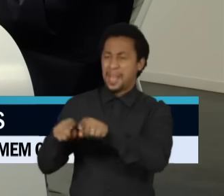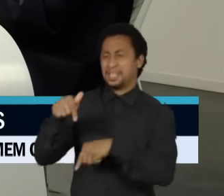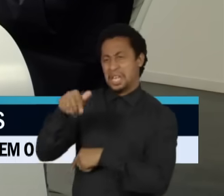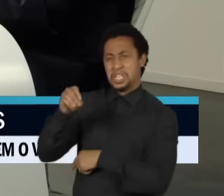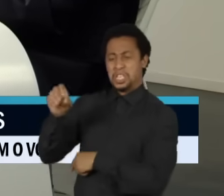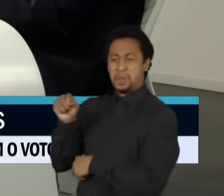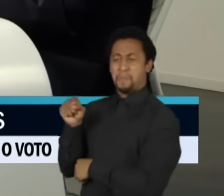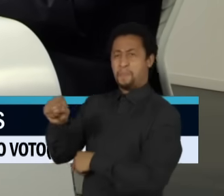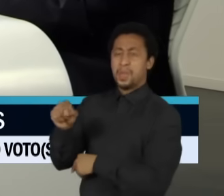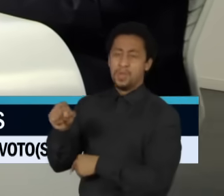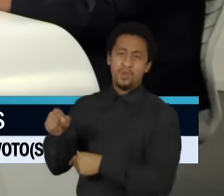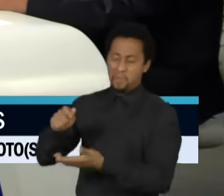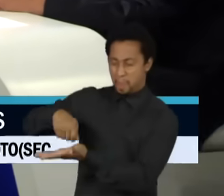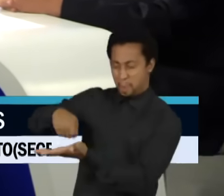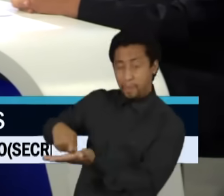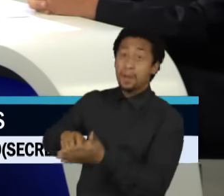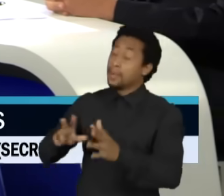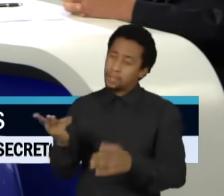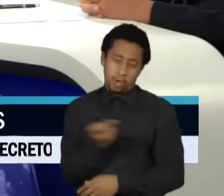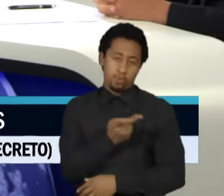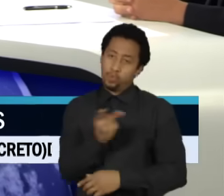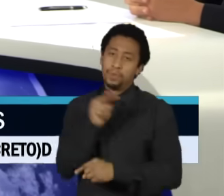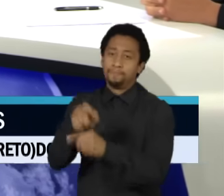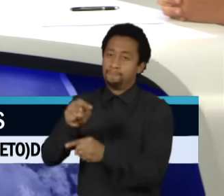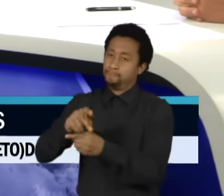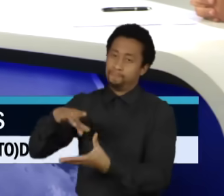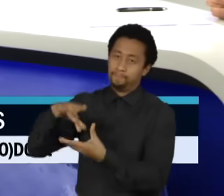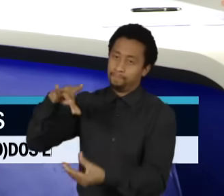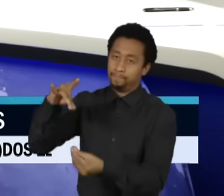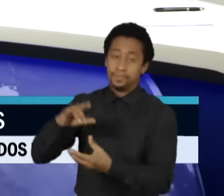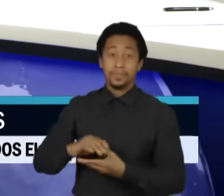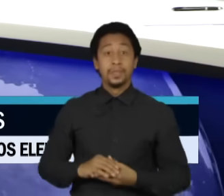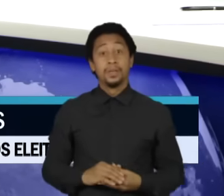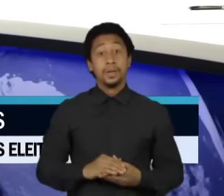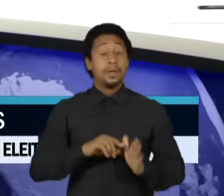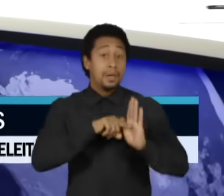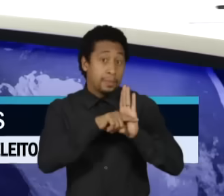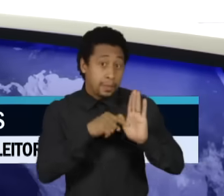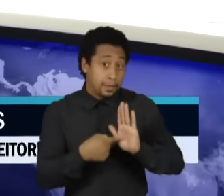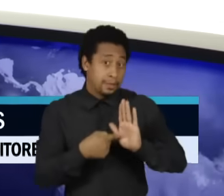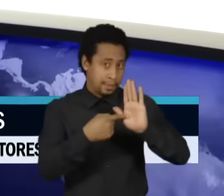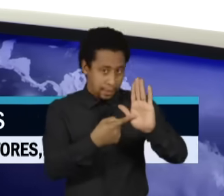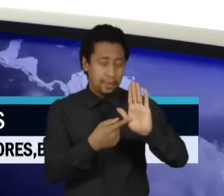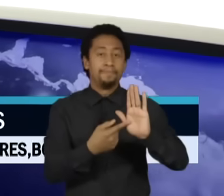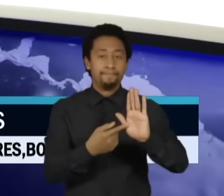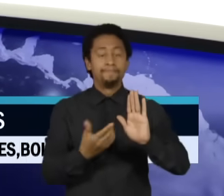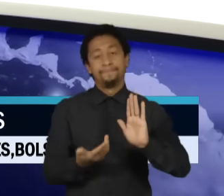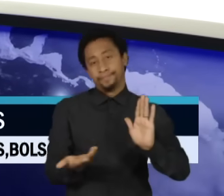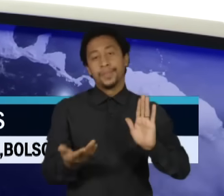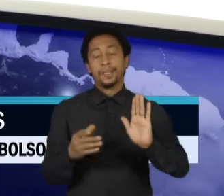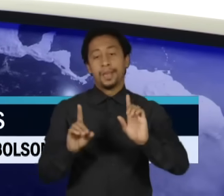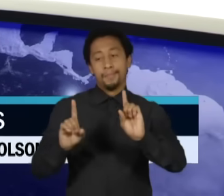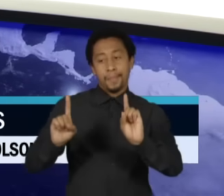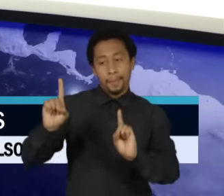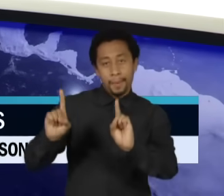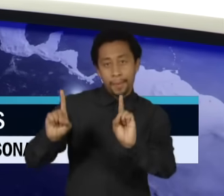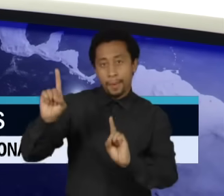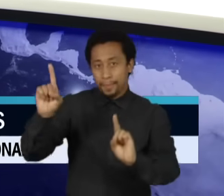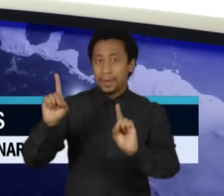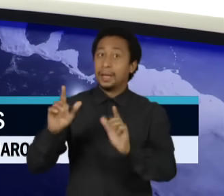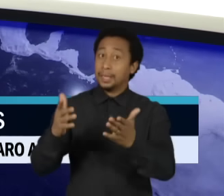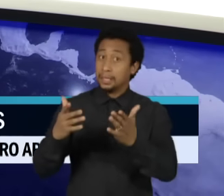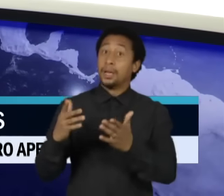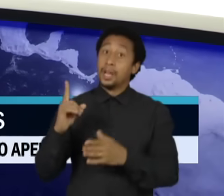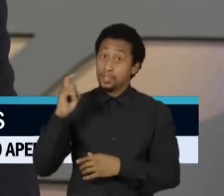Wilson, sobre a pesquisa Quest, Bolsonaro teve a menor desvantagem, né, na série histórica. Lhe parece irreversível ou ainda tem muita água para